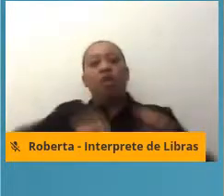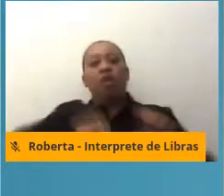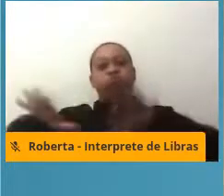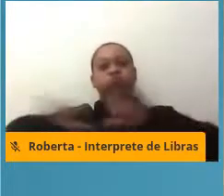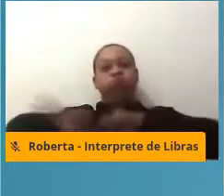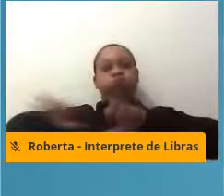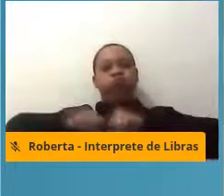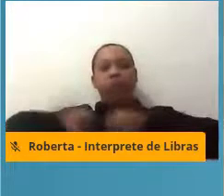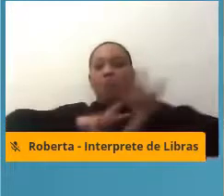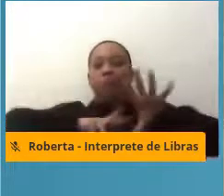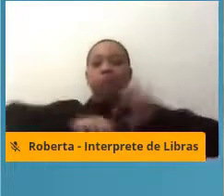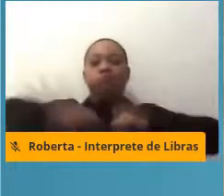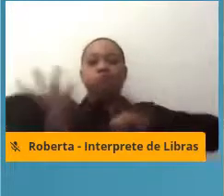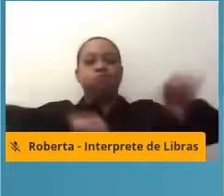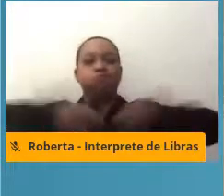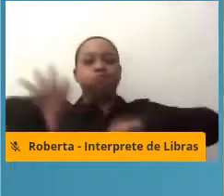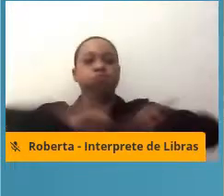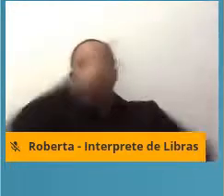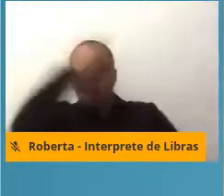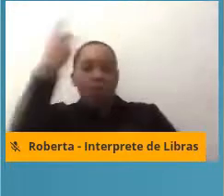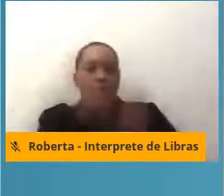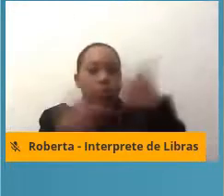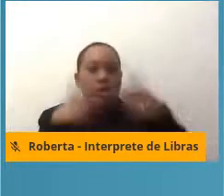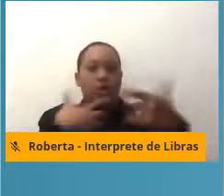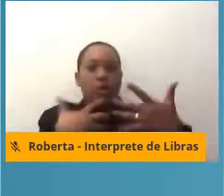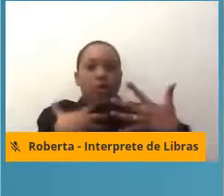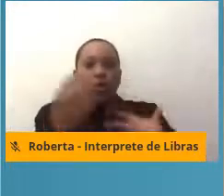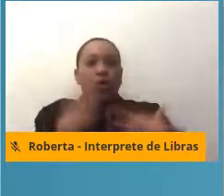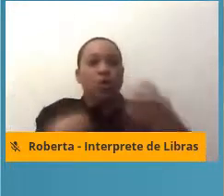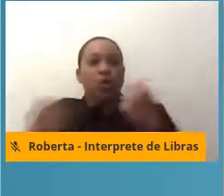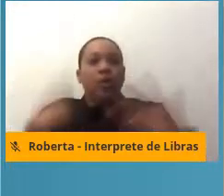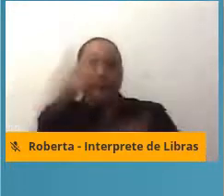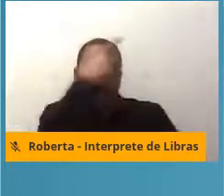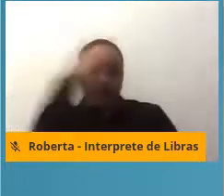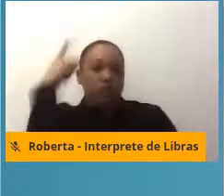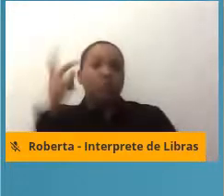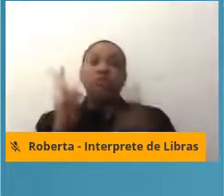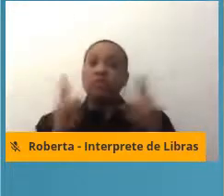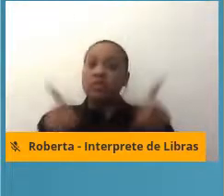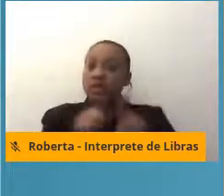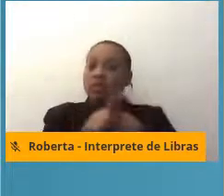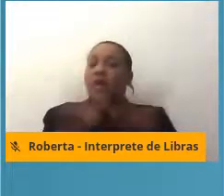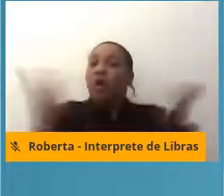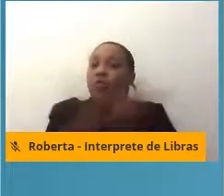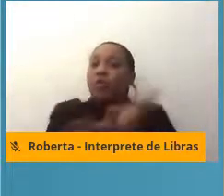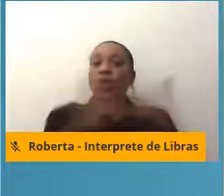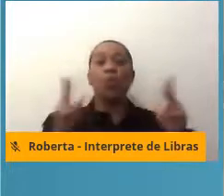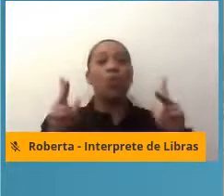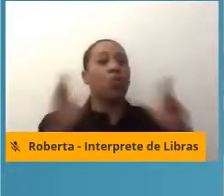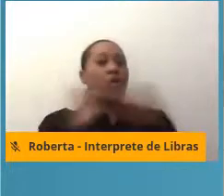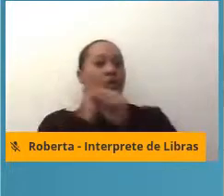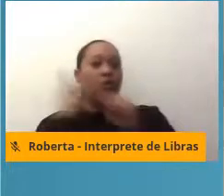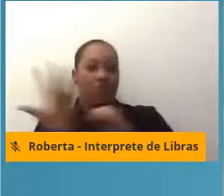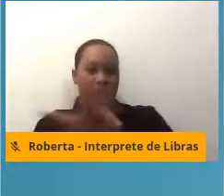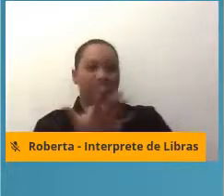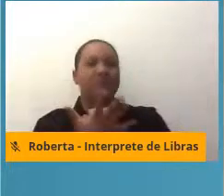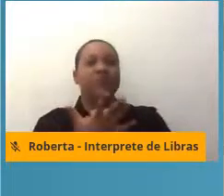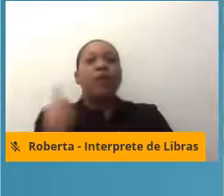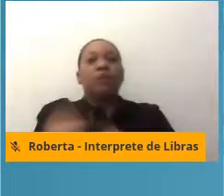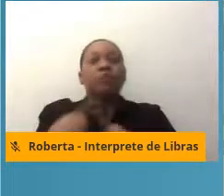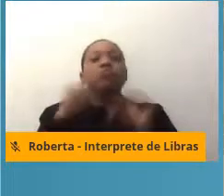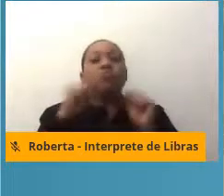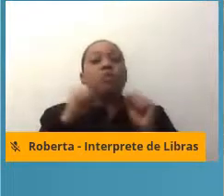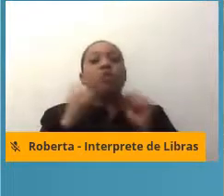também acontece na COVID. Existe um momento que é a janela imunológica, onde você pode estar transmitindo para as outras pessoas, mas você